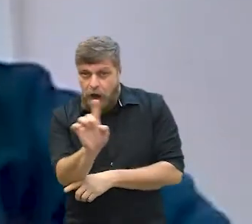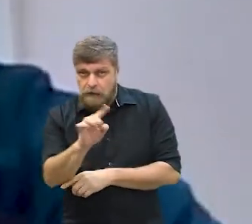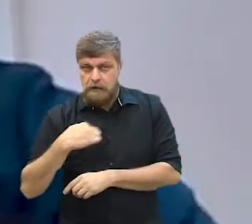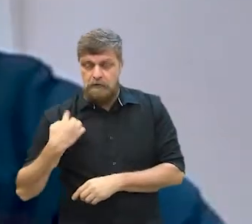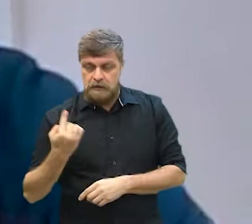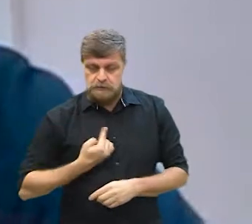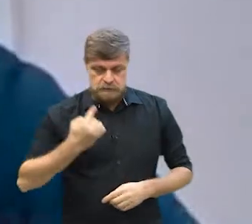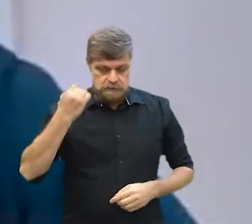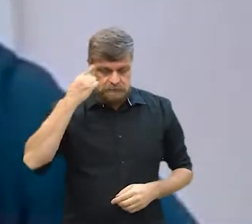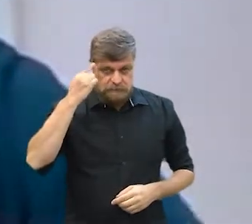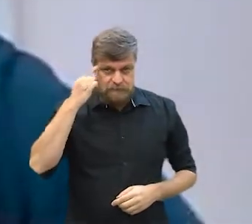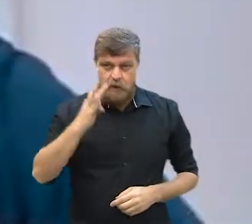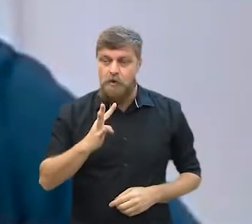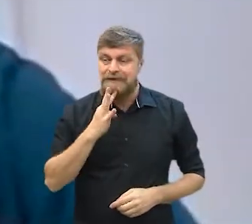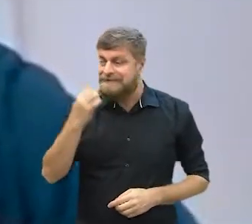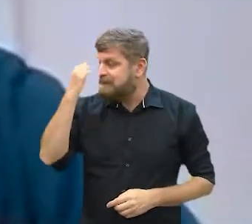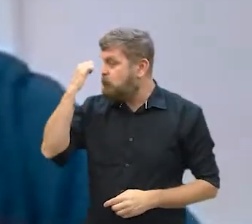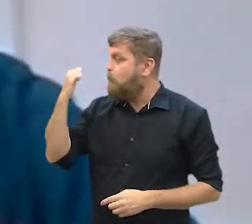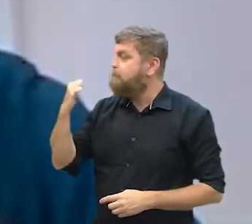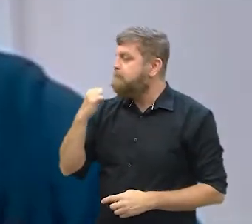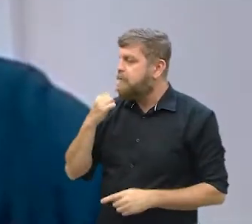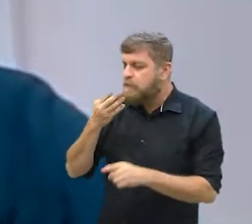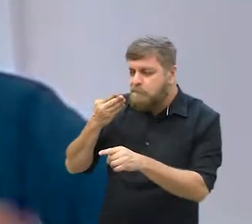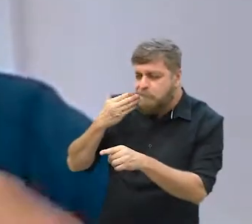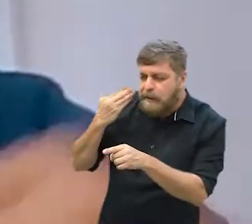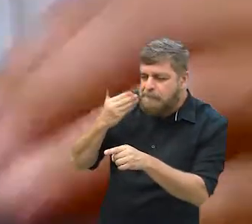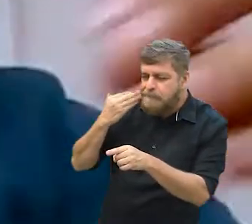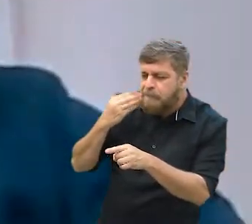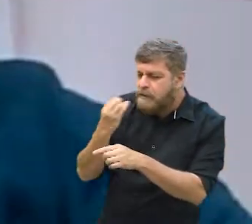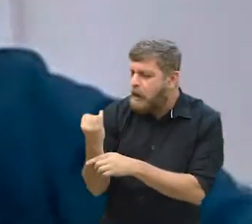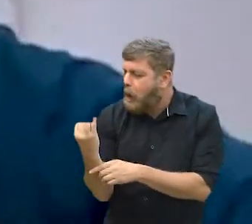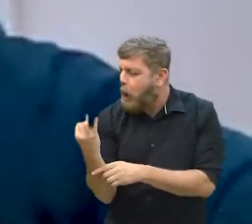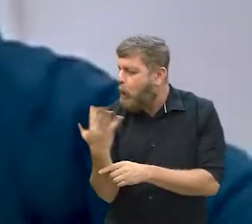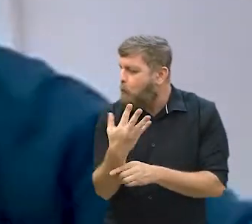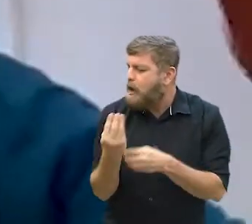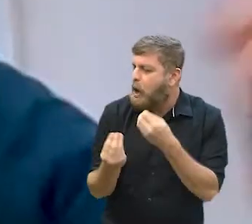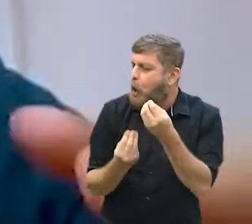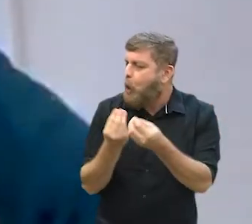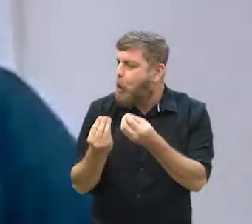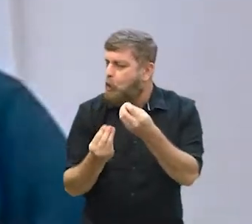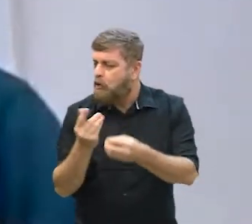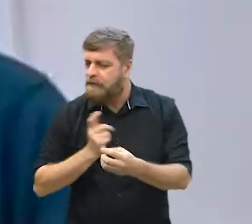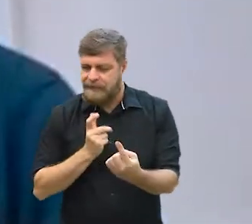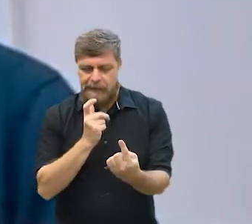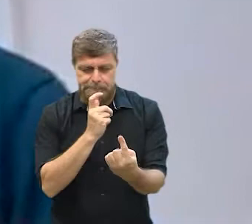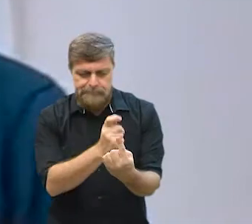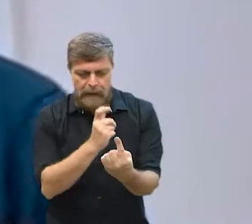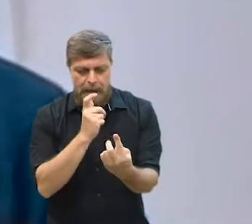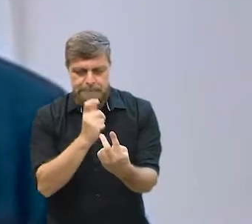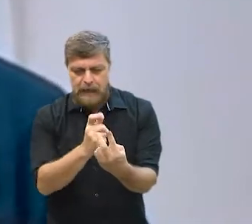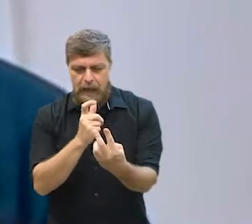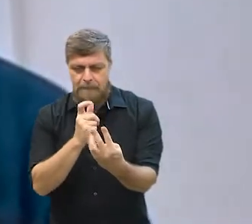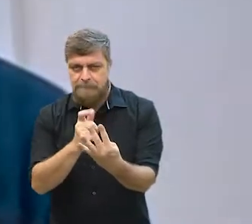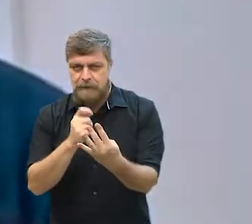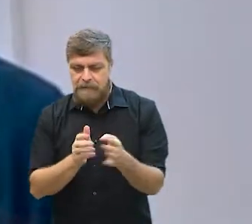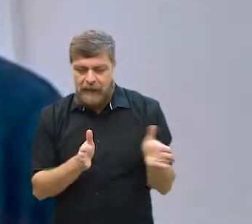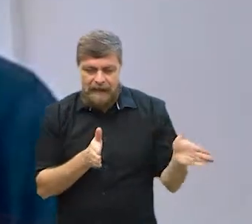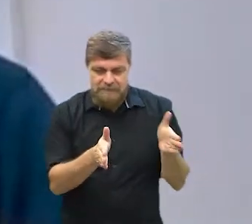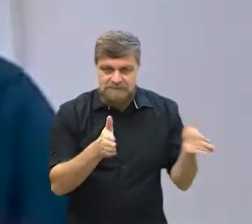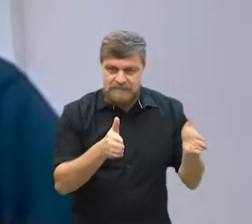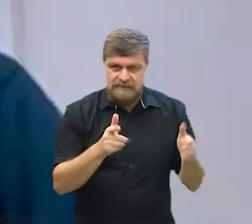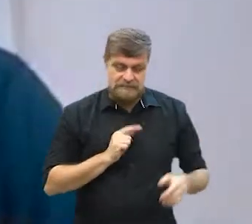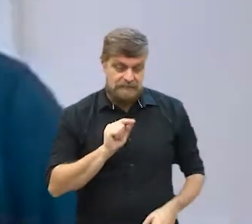aí, né? A gente falou assim, vamos conhecer o perfil, vamos conhecer quantos de cada, como a vacinação ela é dividida